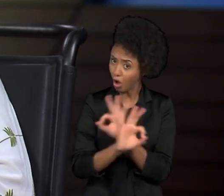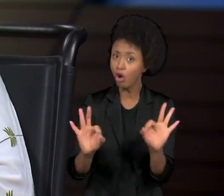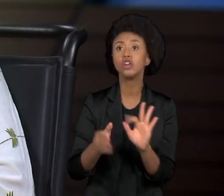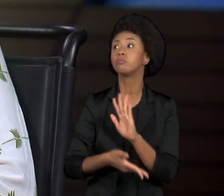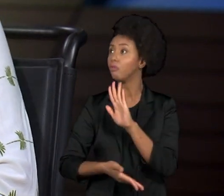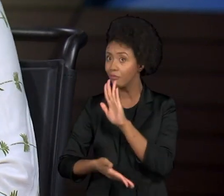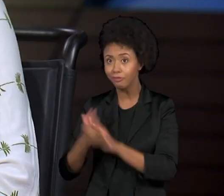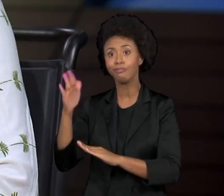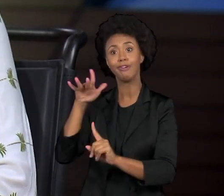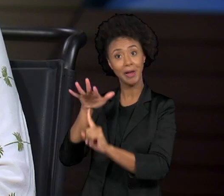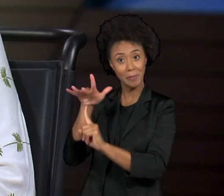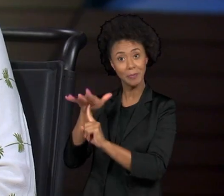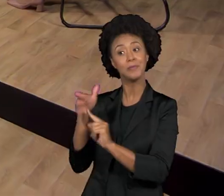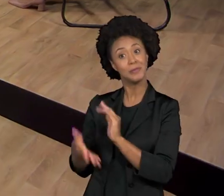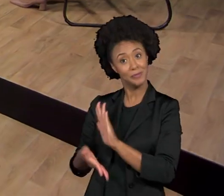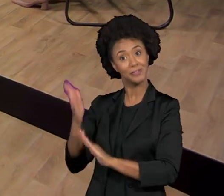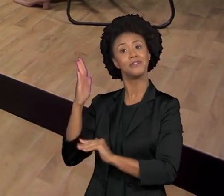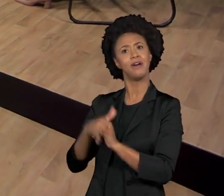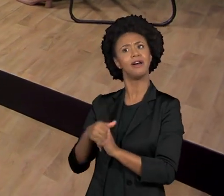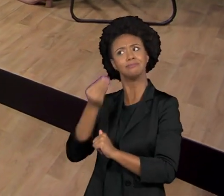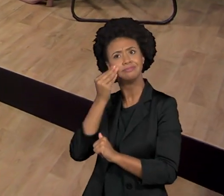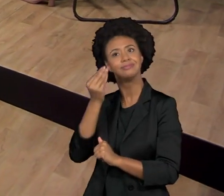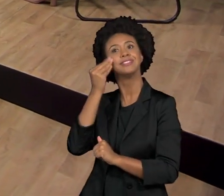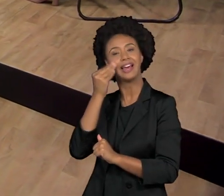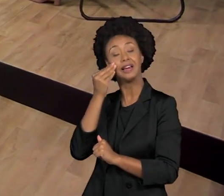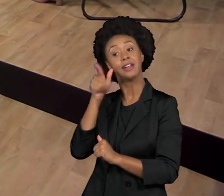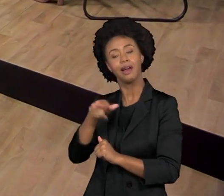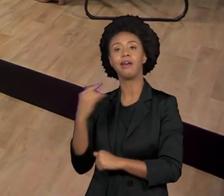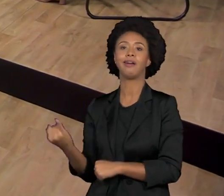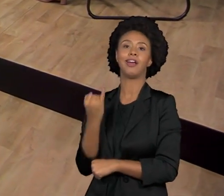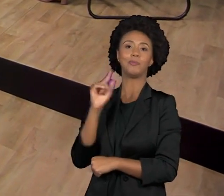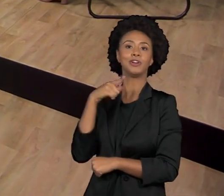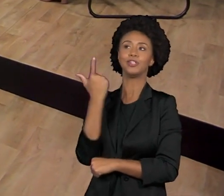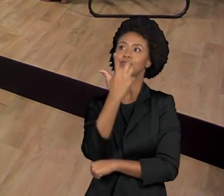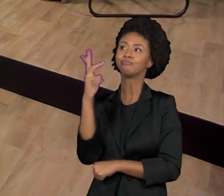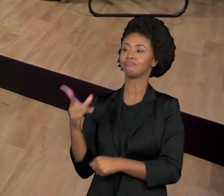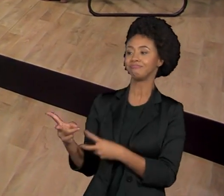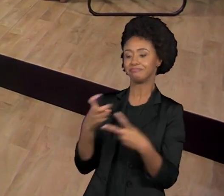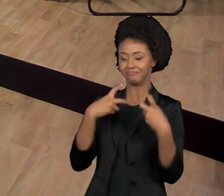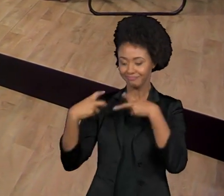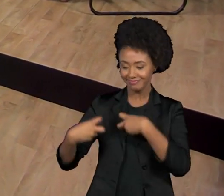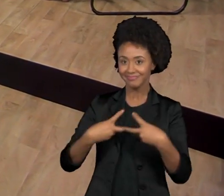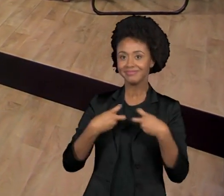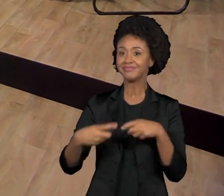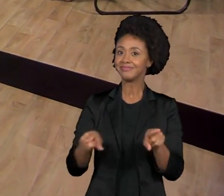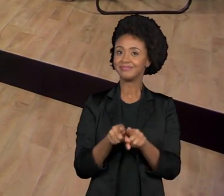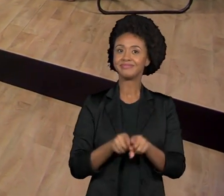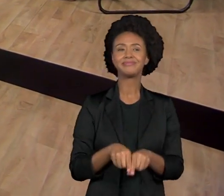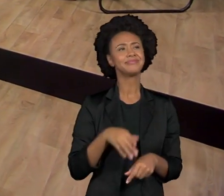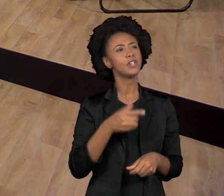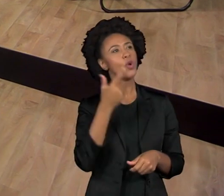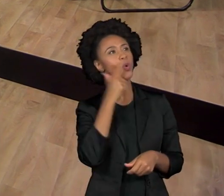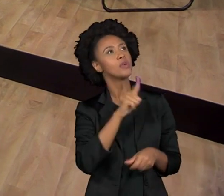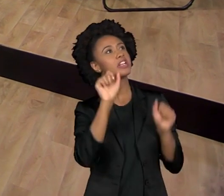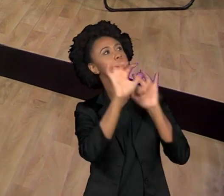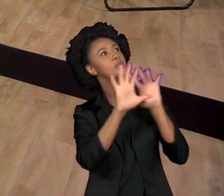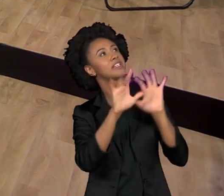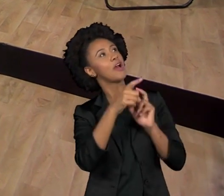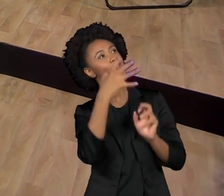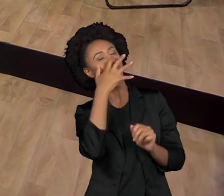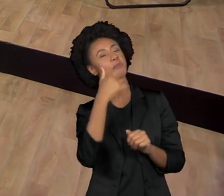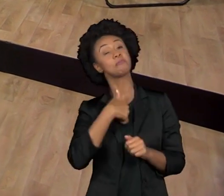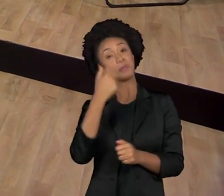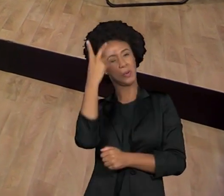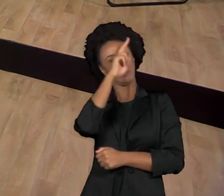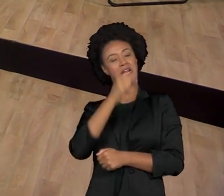para um parque, né, busque, acho que isso que é importante a gente perceber. Esse olhar, né, olhar para o céu, ter essa possibilidade, me fez lembrar uma vez que eu